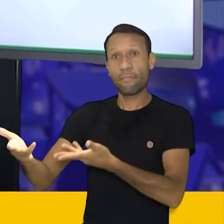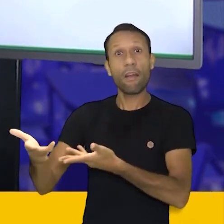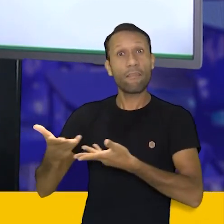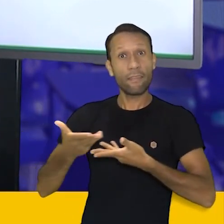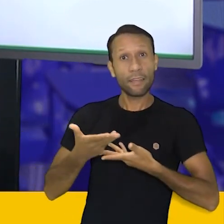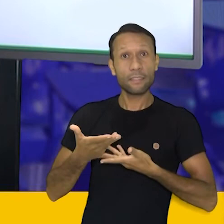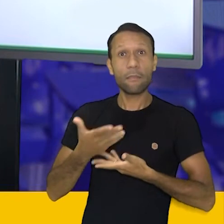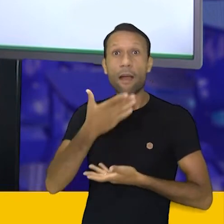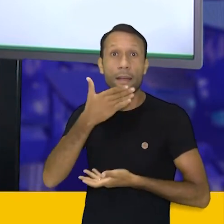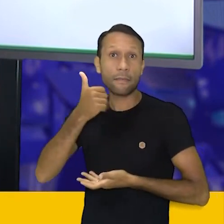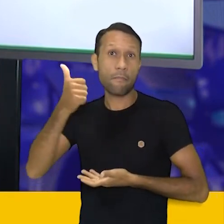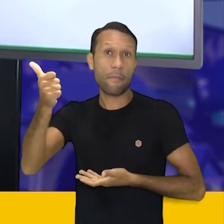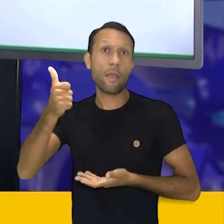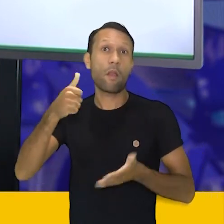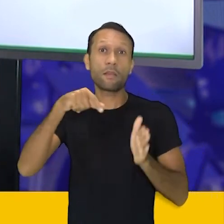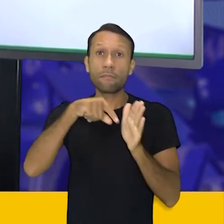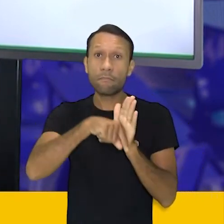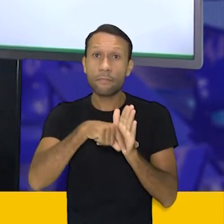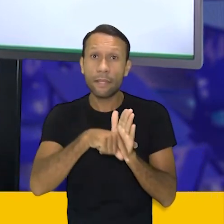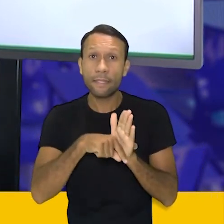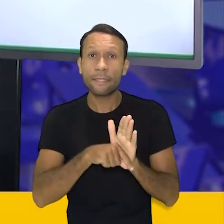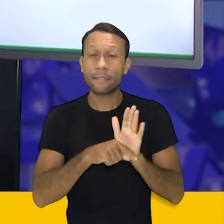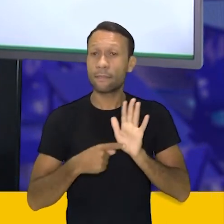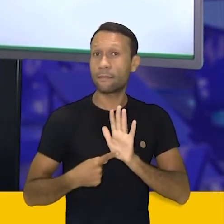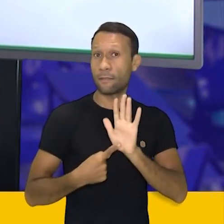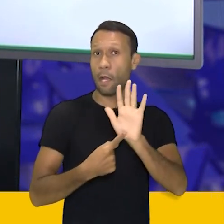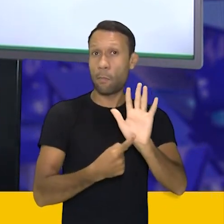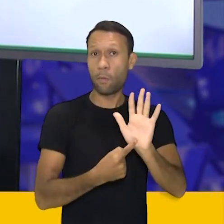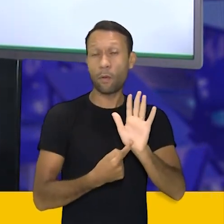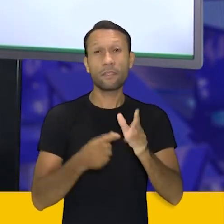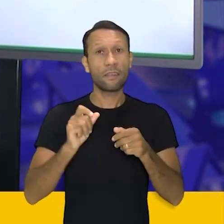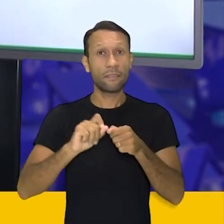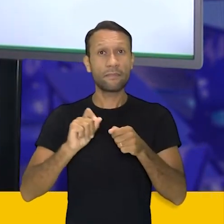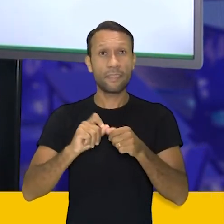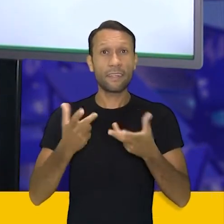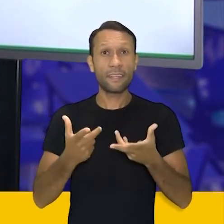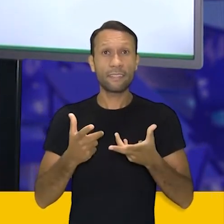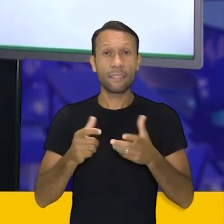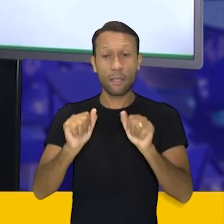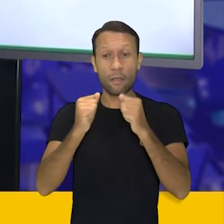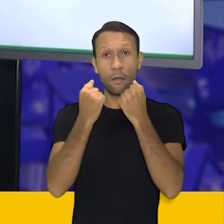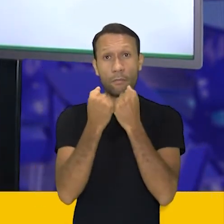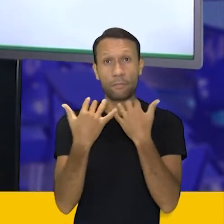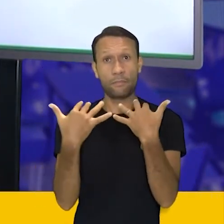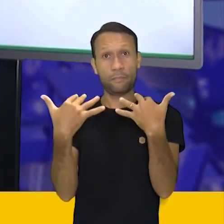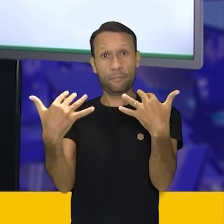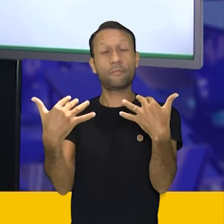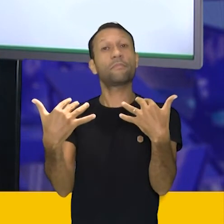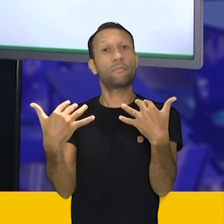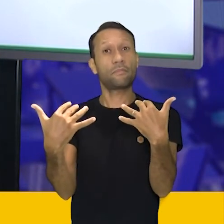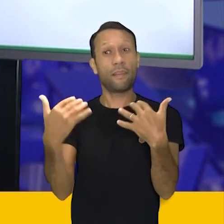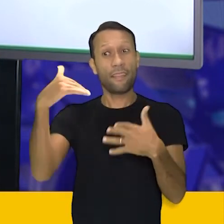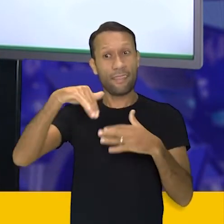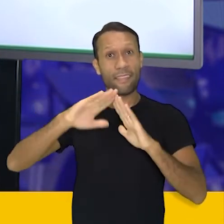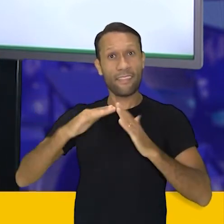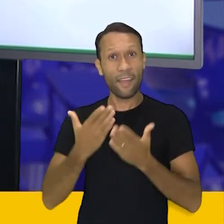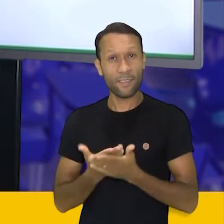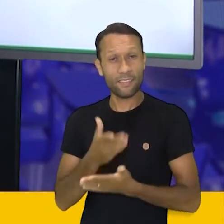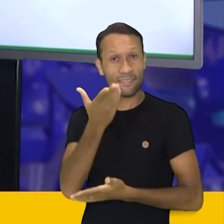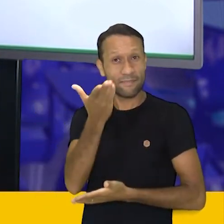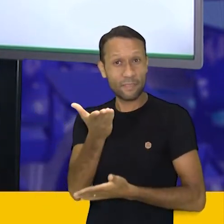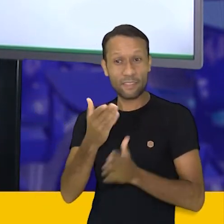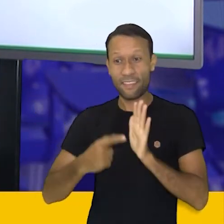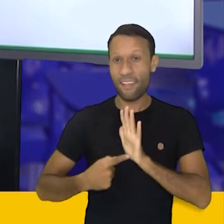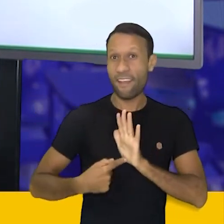vai convidar as melhores pesquisas, os melhores trabalhos, para que possamos fazer um seminário na escola. Olha que beleza, já